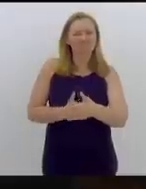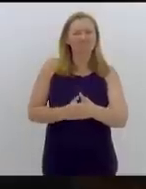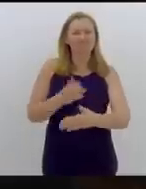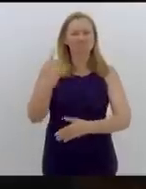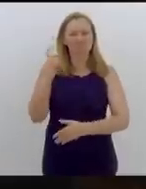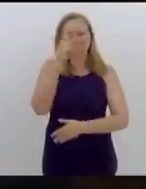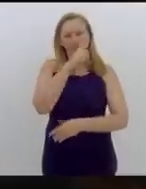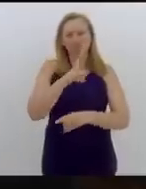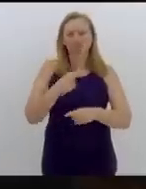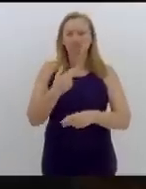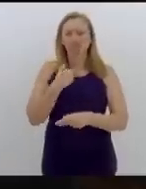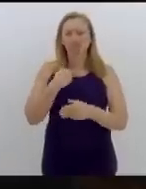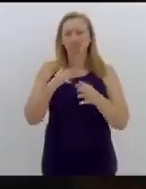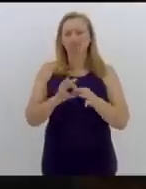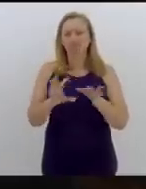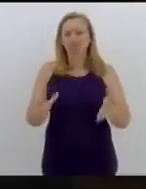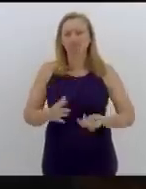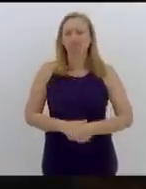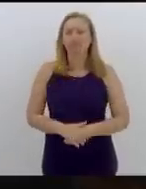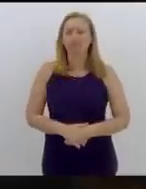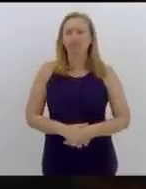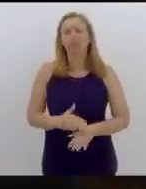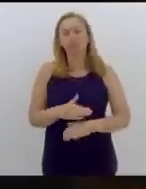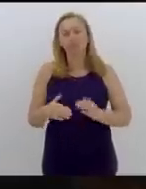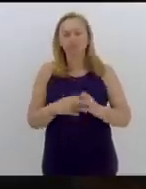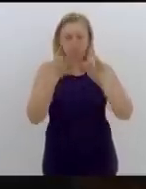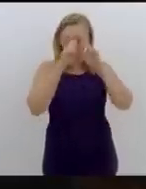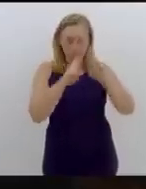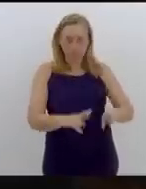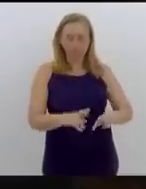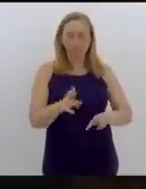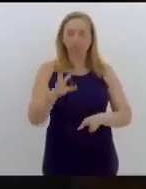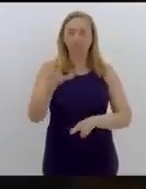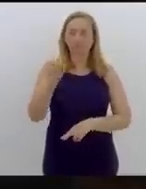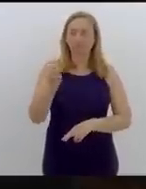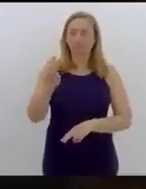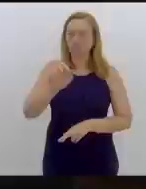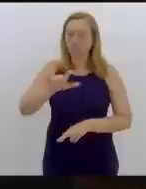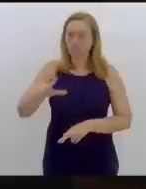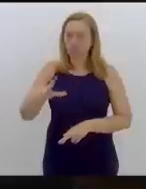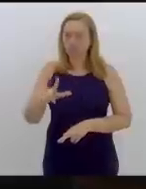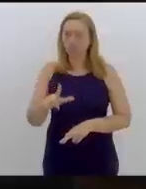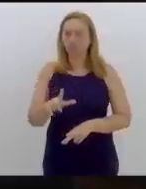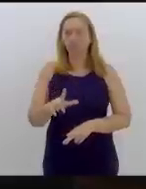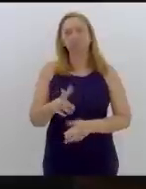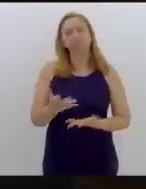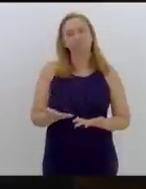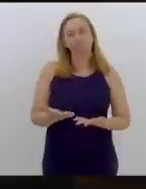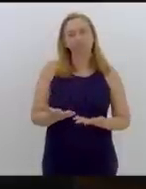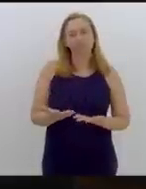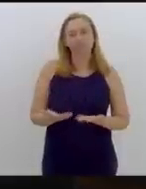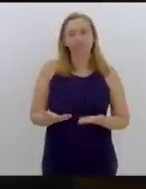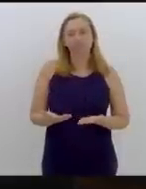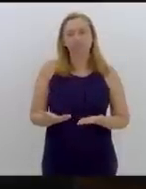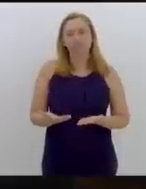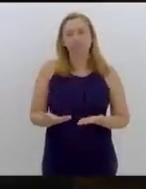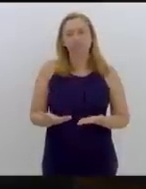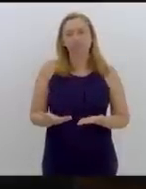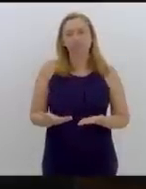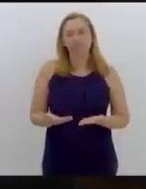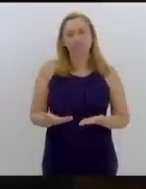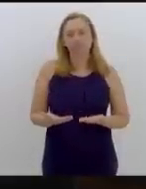Definitivamente não pode permitir com todo respeito Coronel Ramos que o diálogo a polícia militar se torne